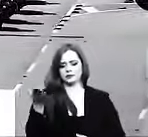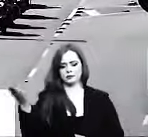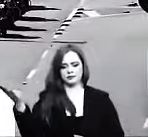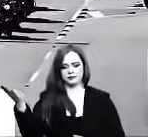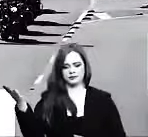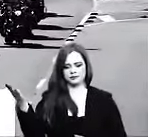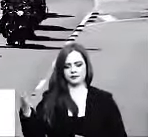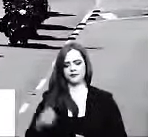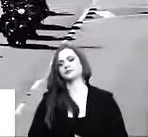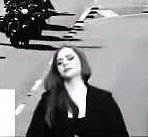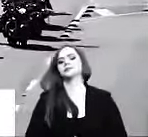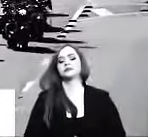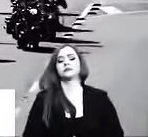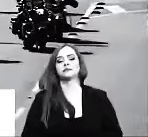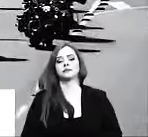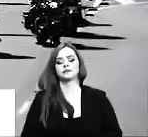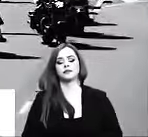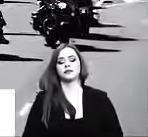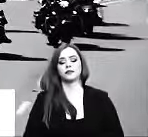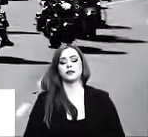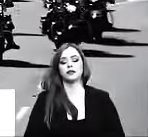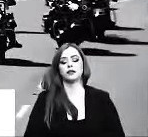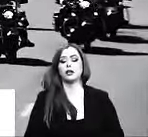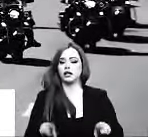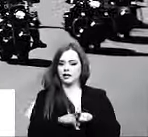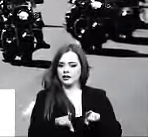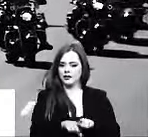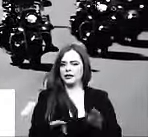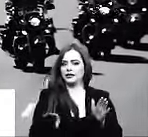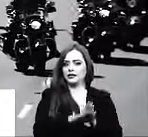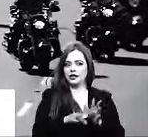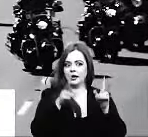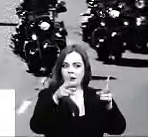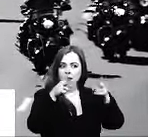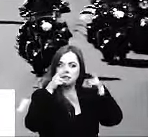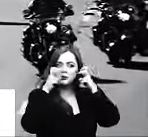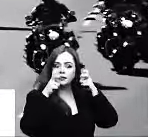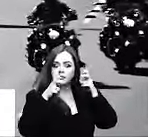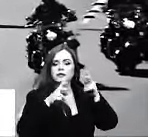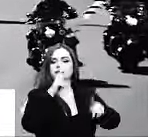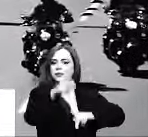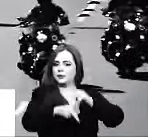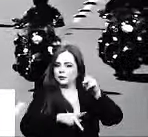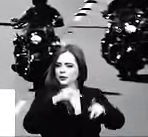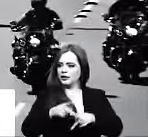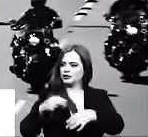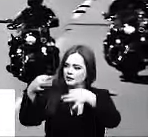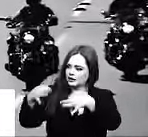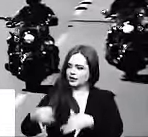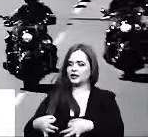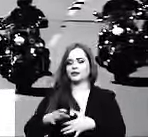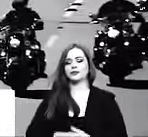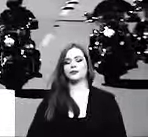Que papelão, que... Primeiro lugar, Israel não comete crime de guerra e não